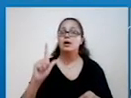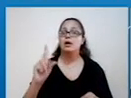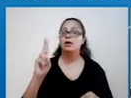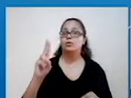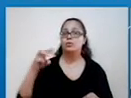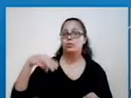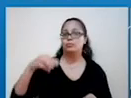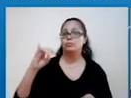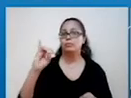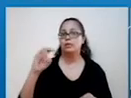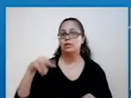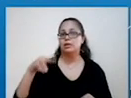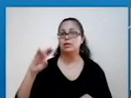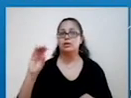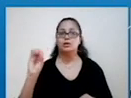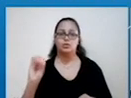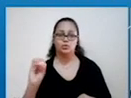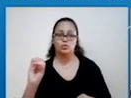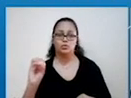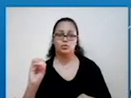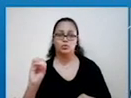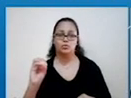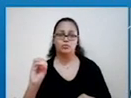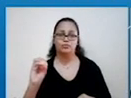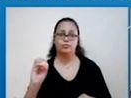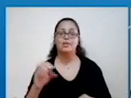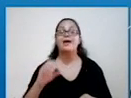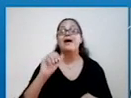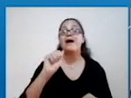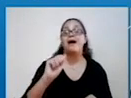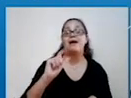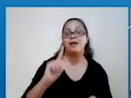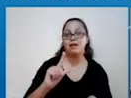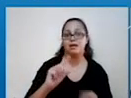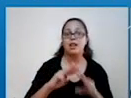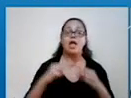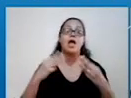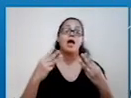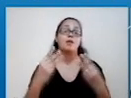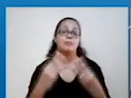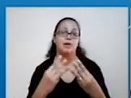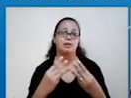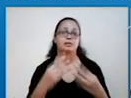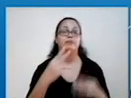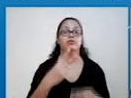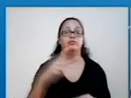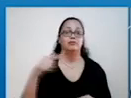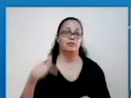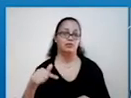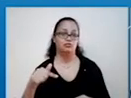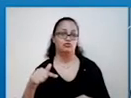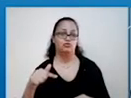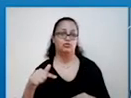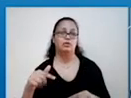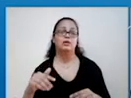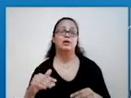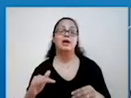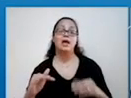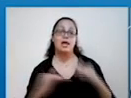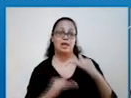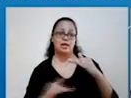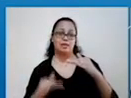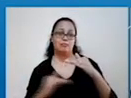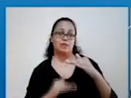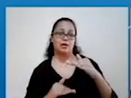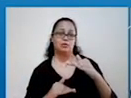na parte de cima do símbolo, Al, nós temos o número de massa, que é 27, e na parte de baixo do símbolo, nós